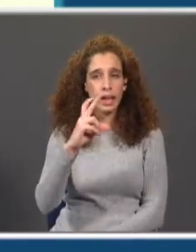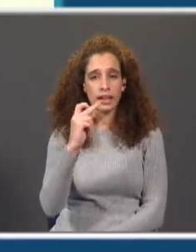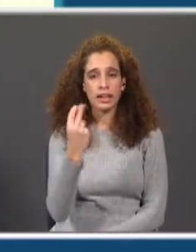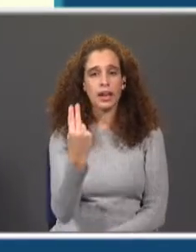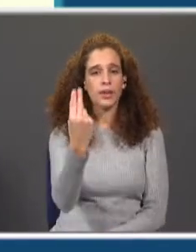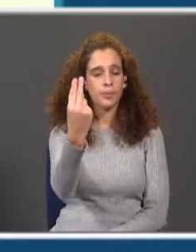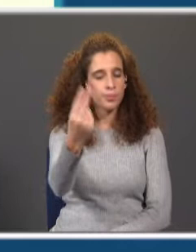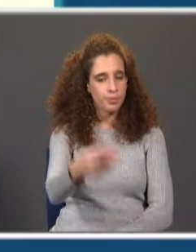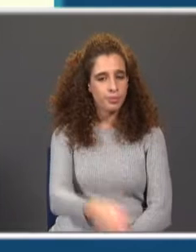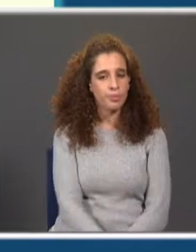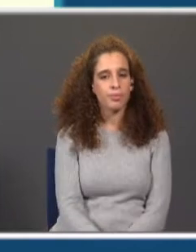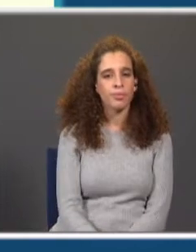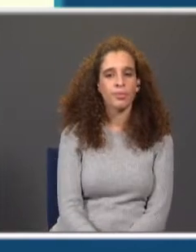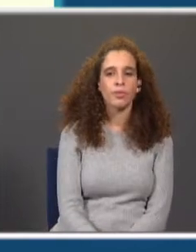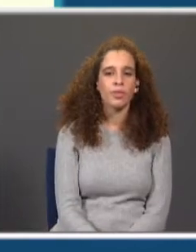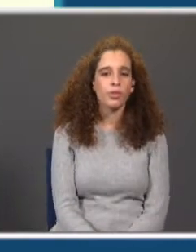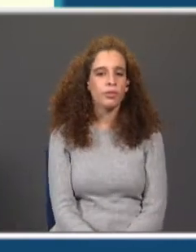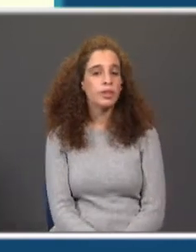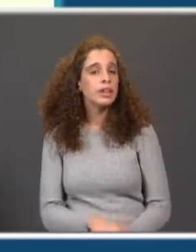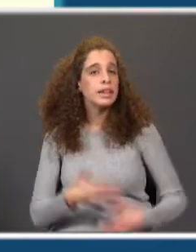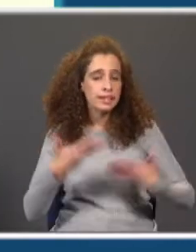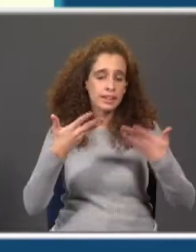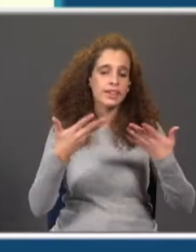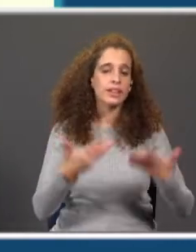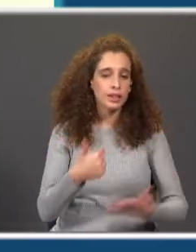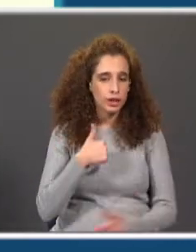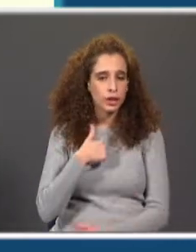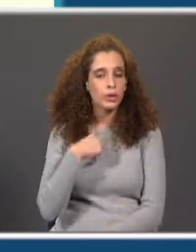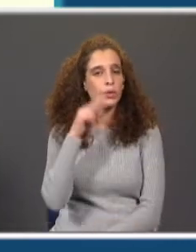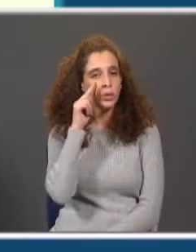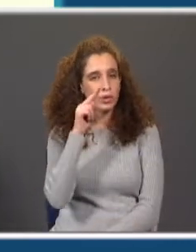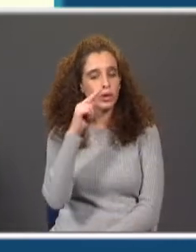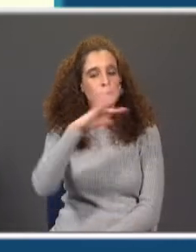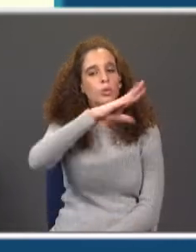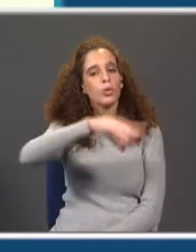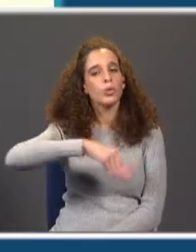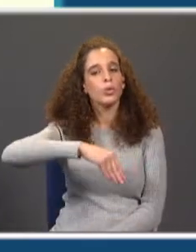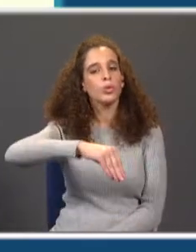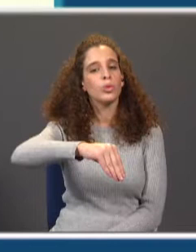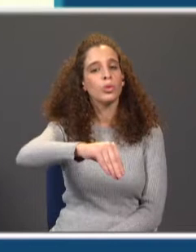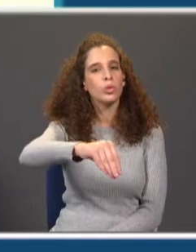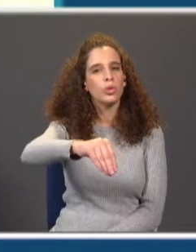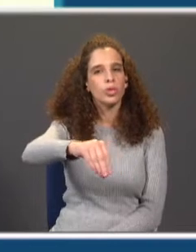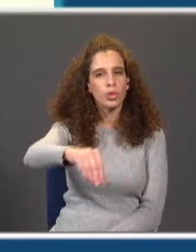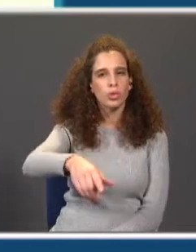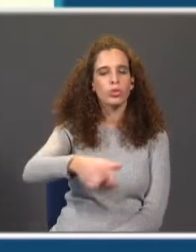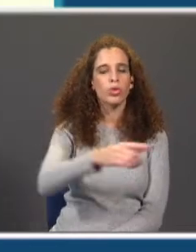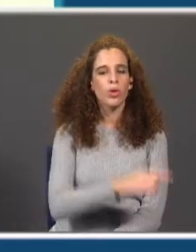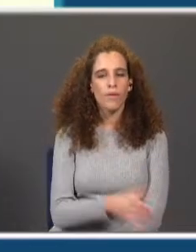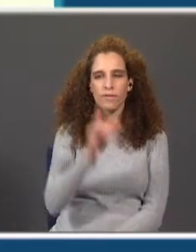lacrau. Foi assim que eu vi do mundo chegar.